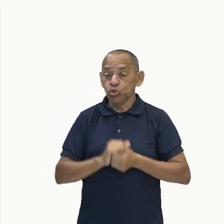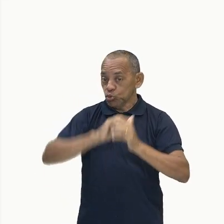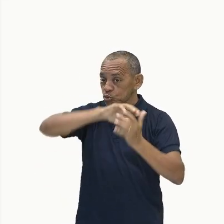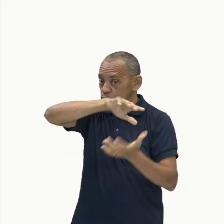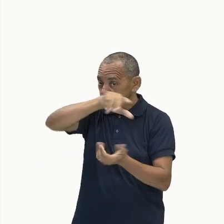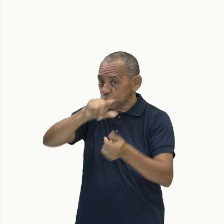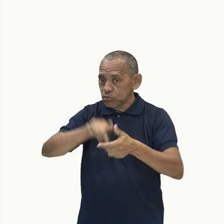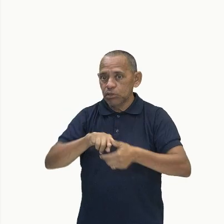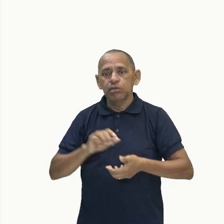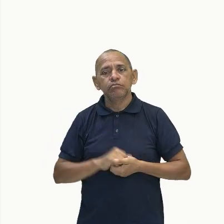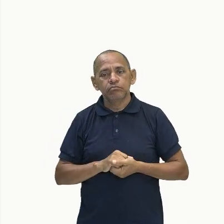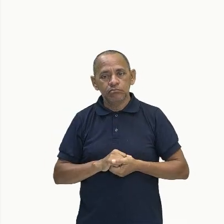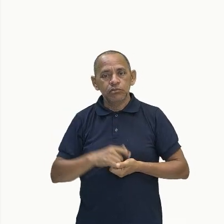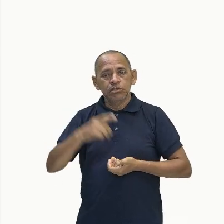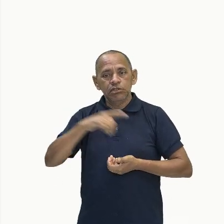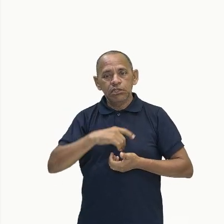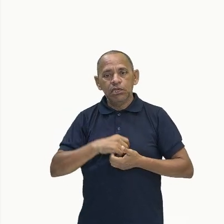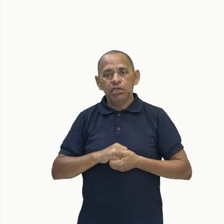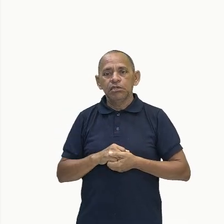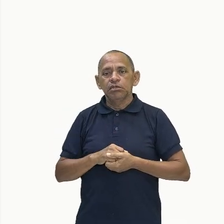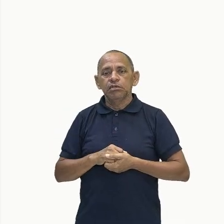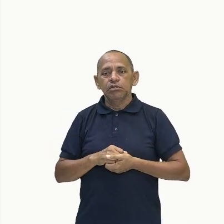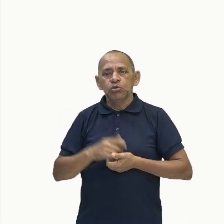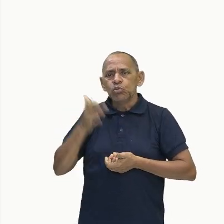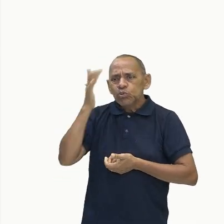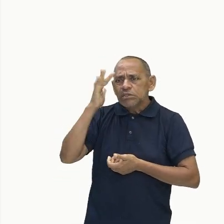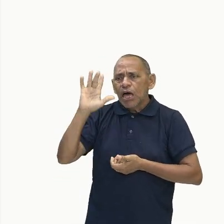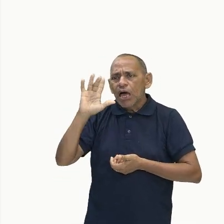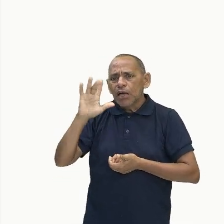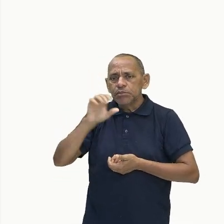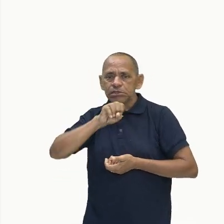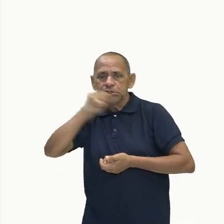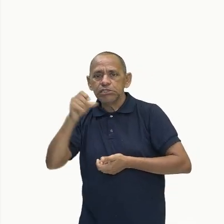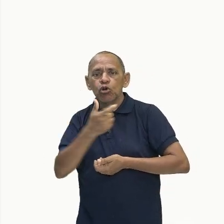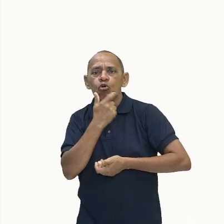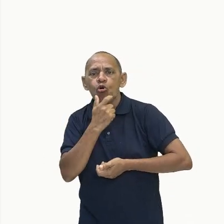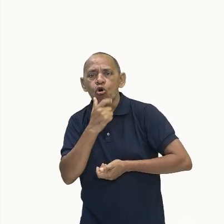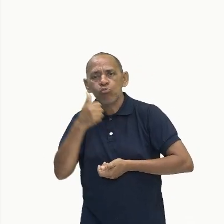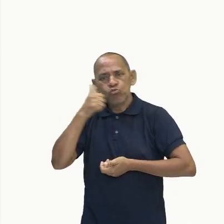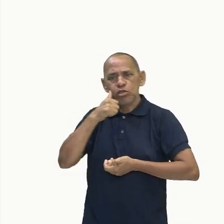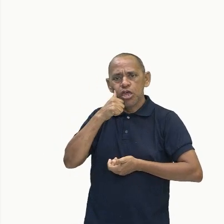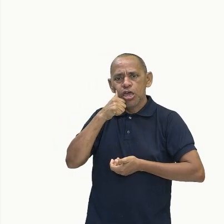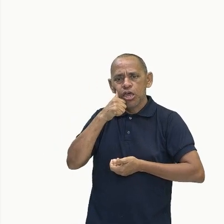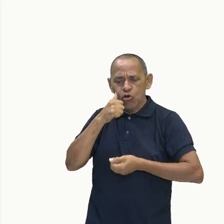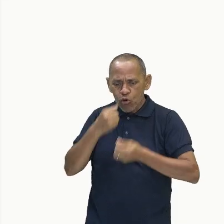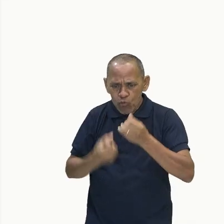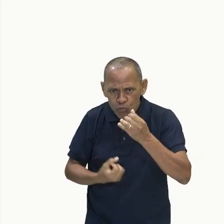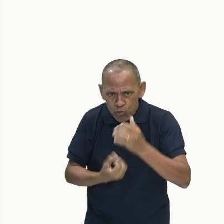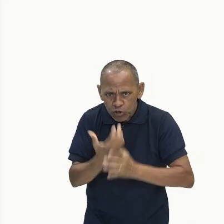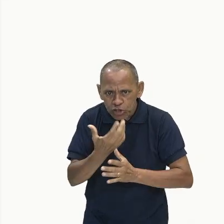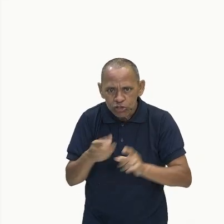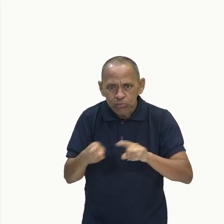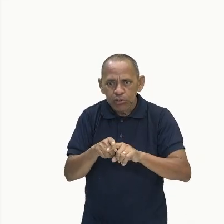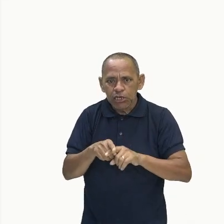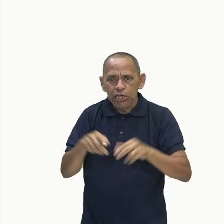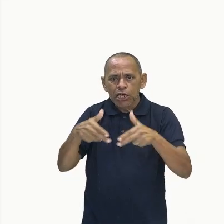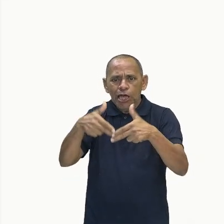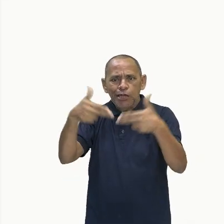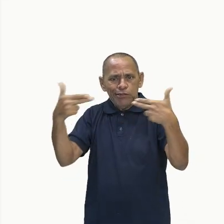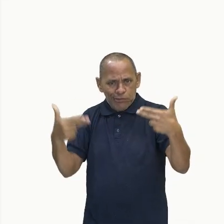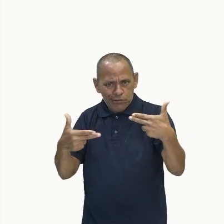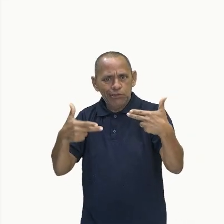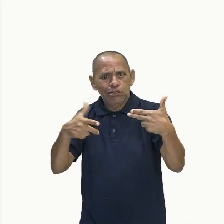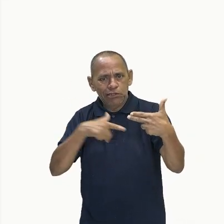sentido, a gente não sabe se essa figura é um homem, é uma mulher, Exatamente. Qual é a origem dele, a que etnia ele pertence. Então, de